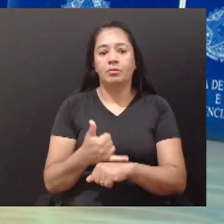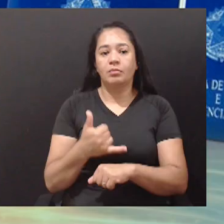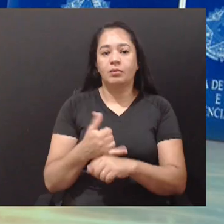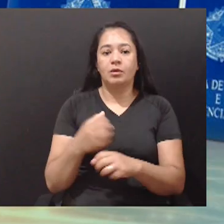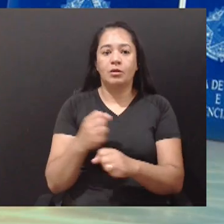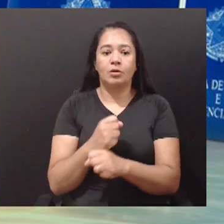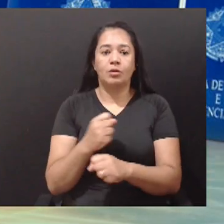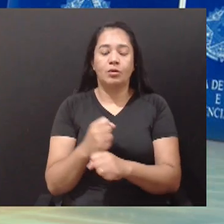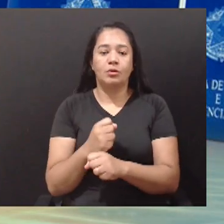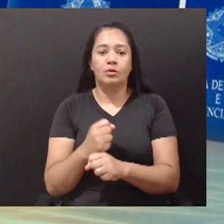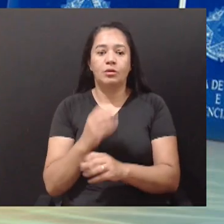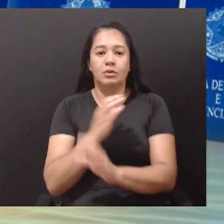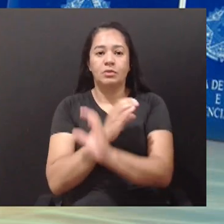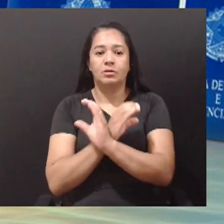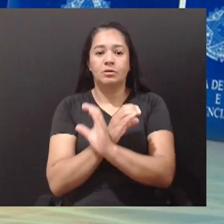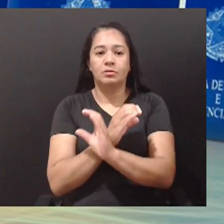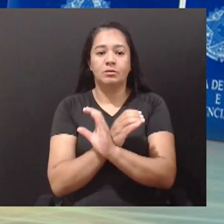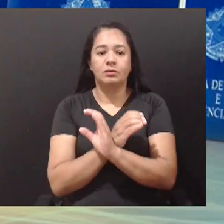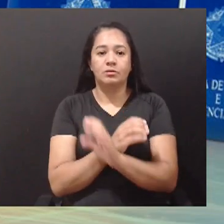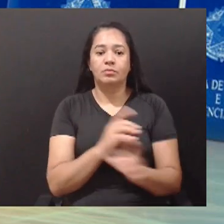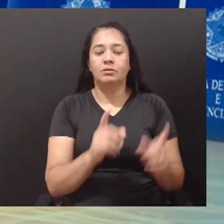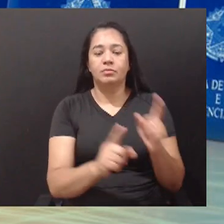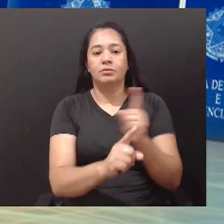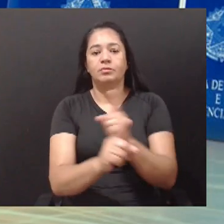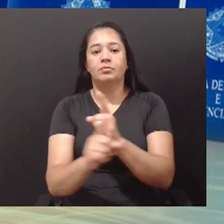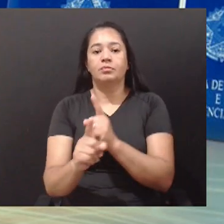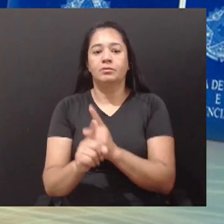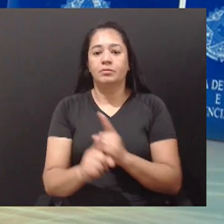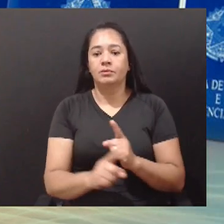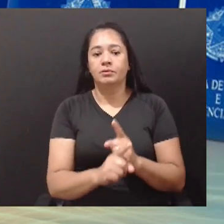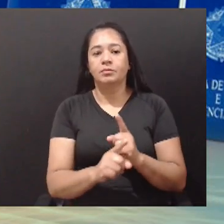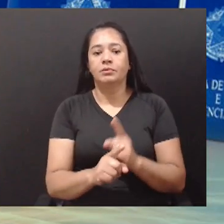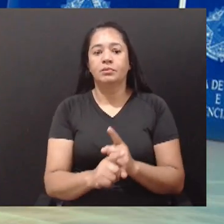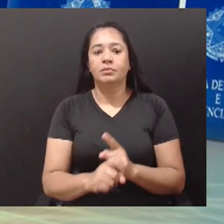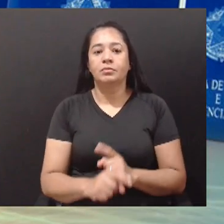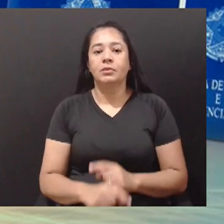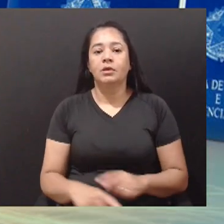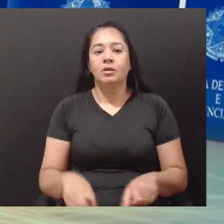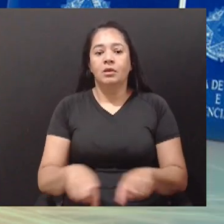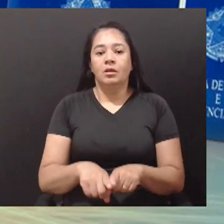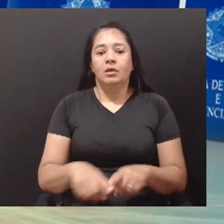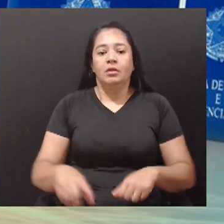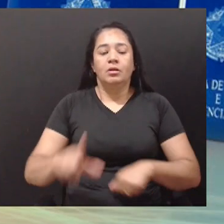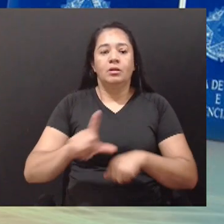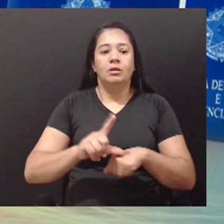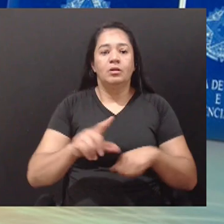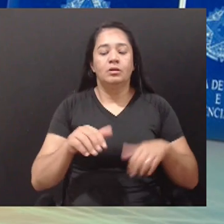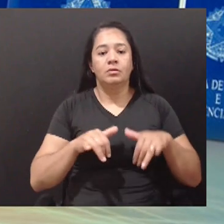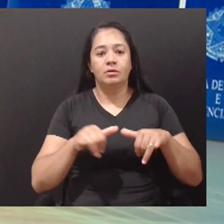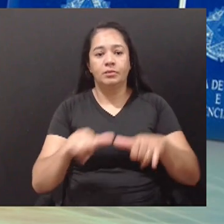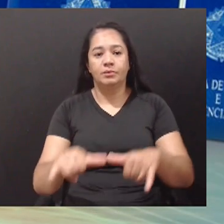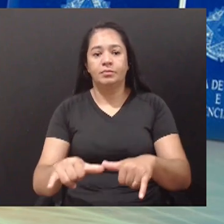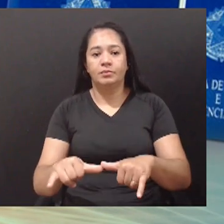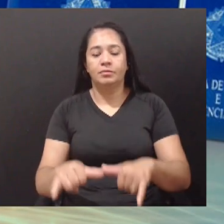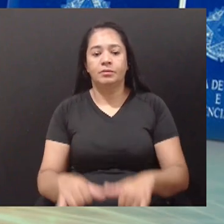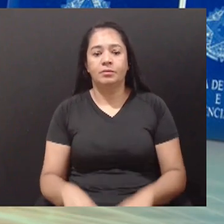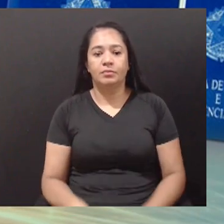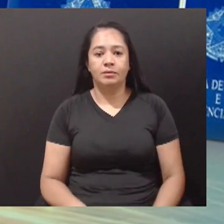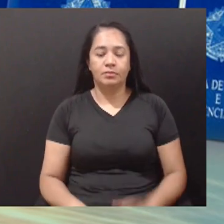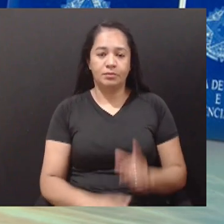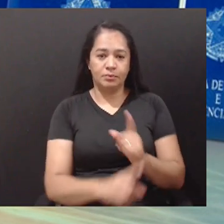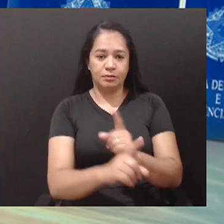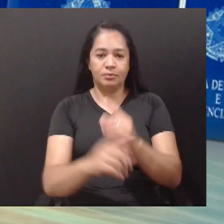construção civil, atendente balconista, atendente de lojas e mercados, atendente